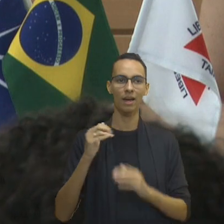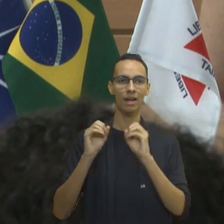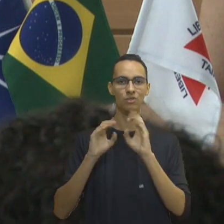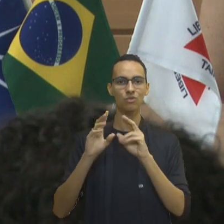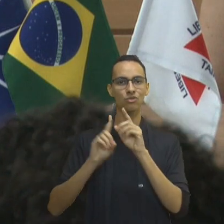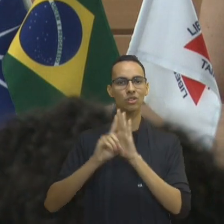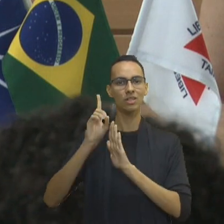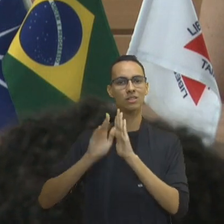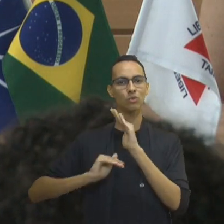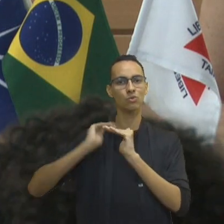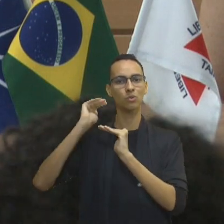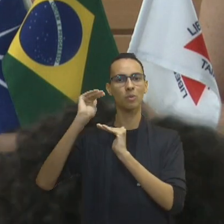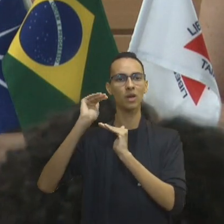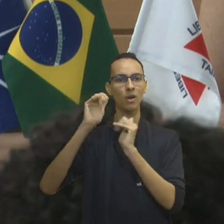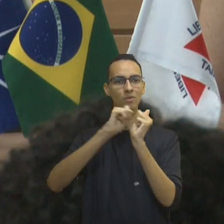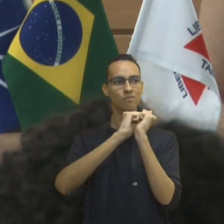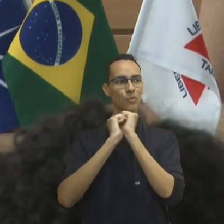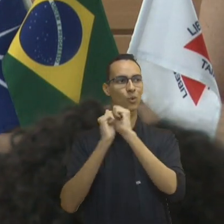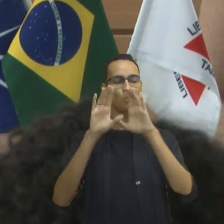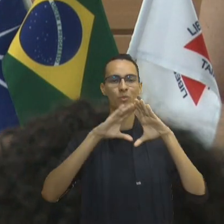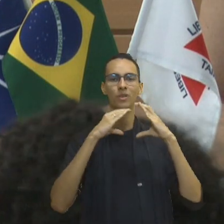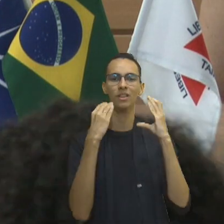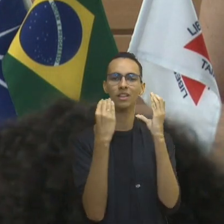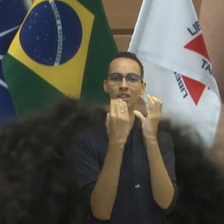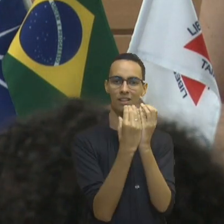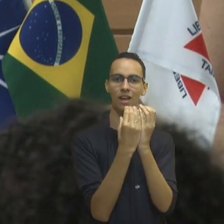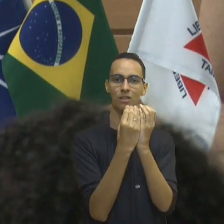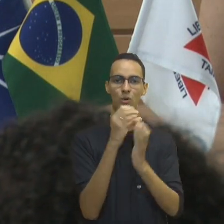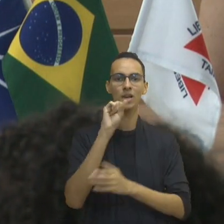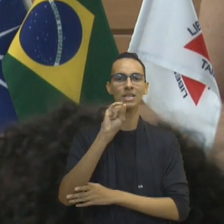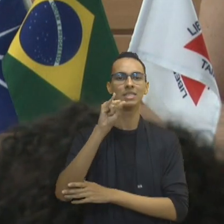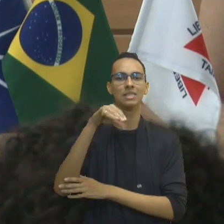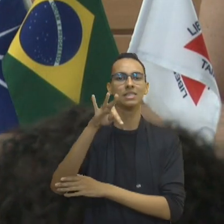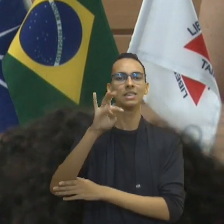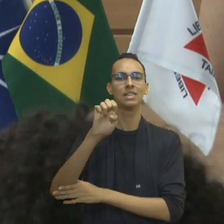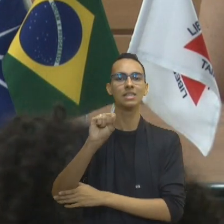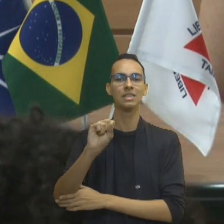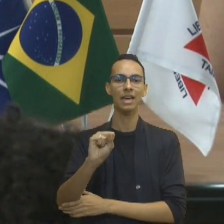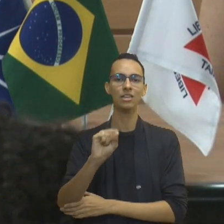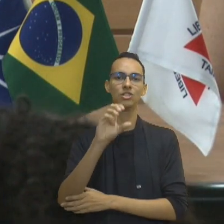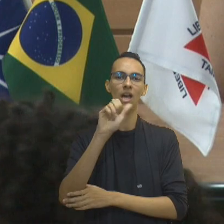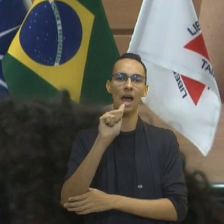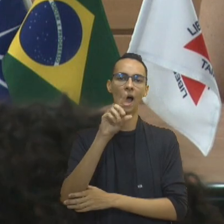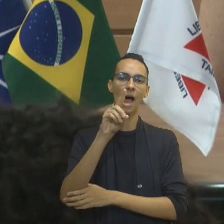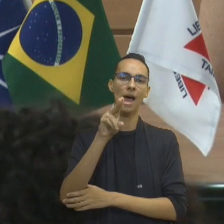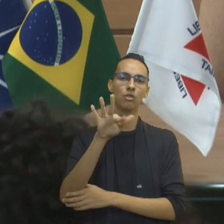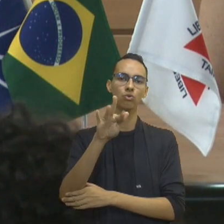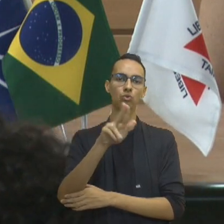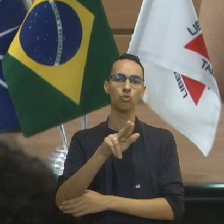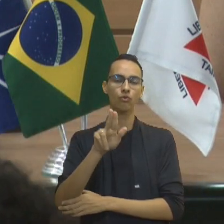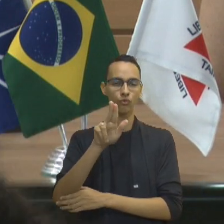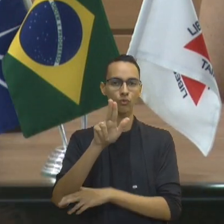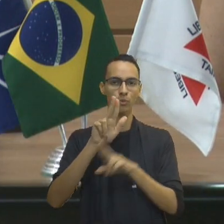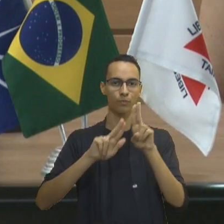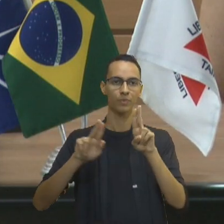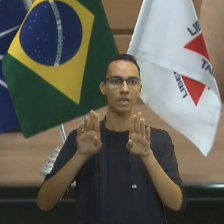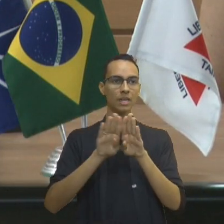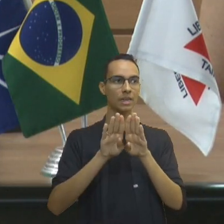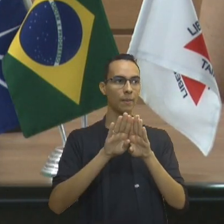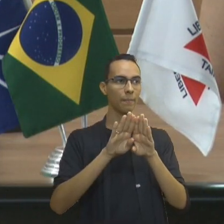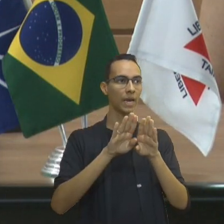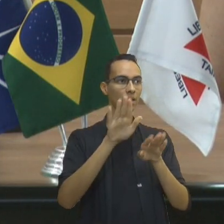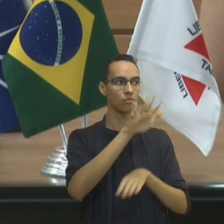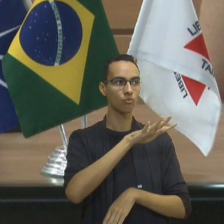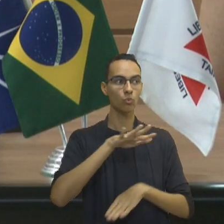comunidade se una, seja o Sintete, a ADUFO, o DCE, né, e a imprensa,